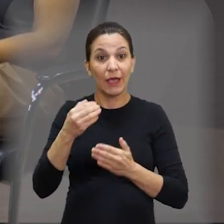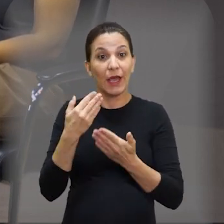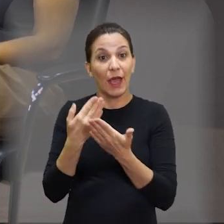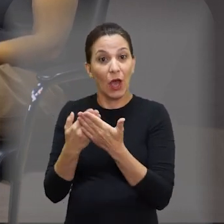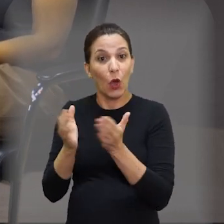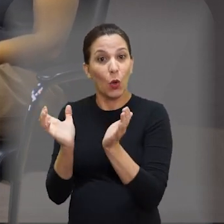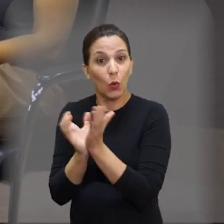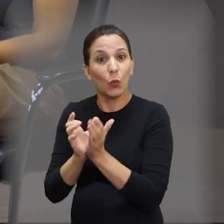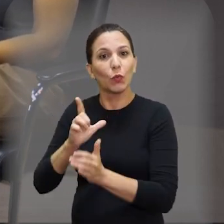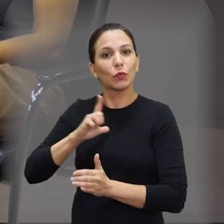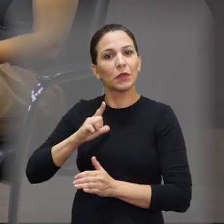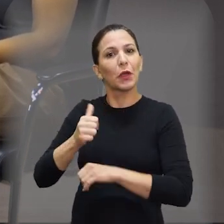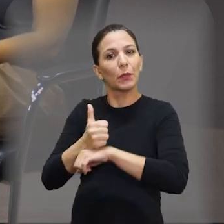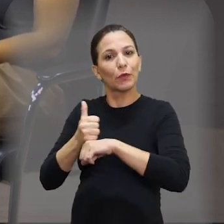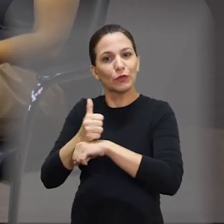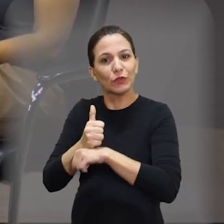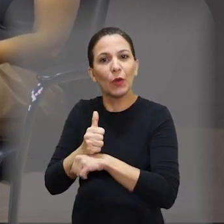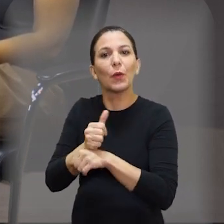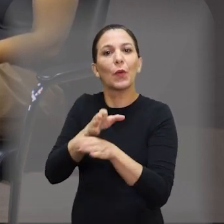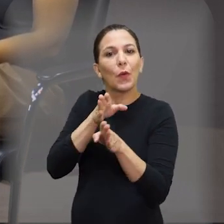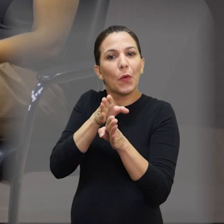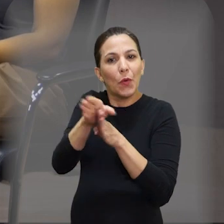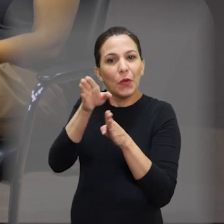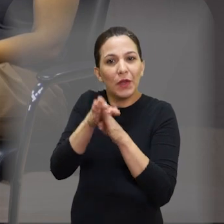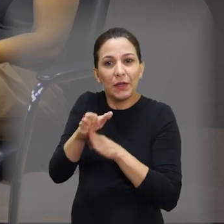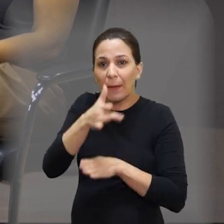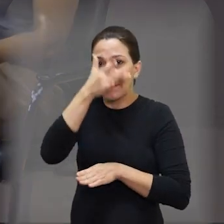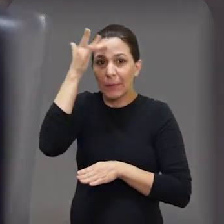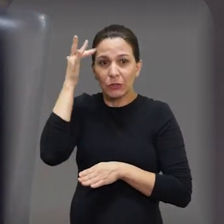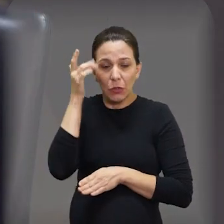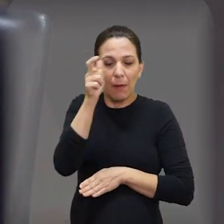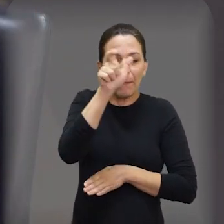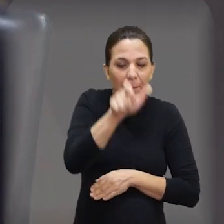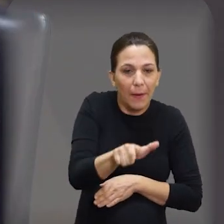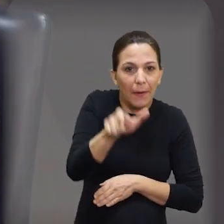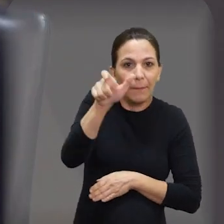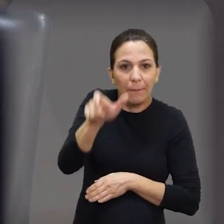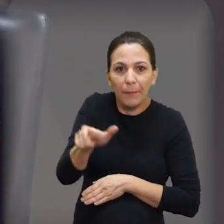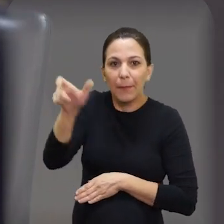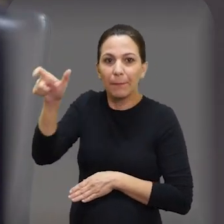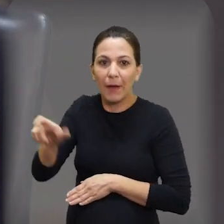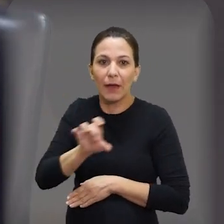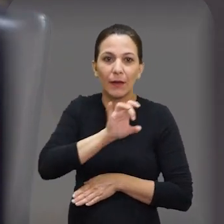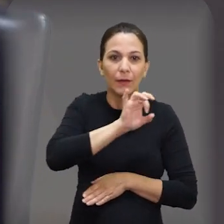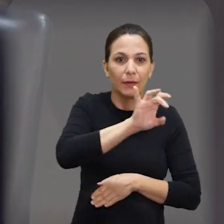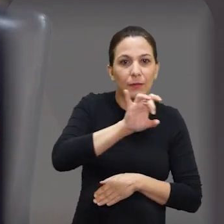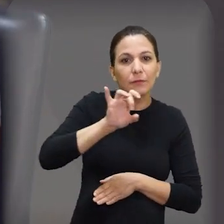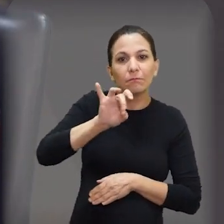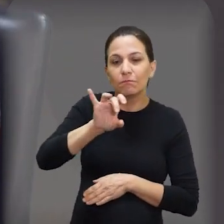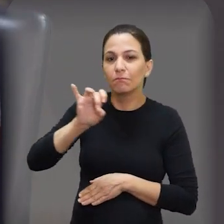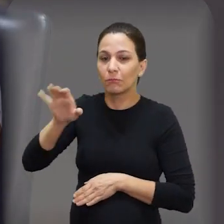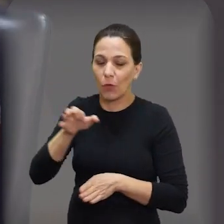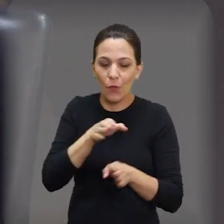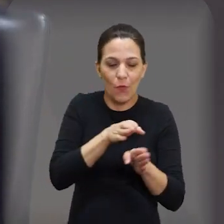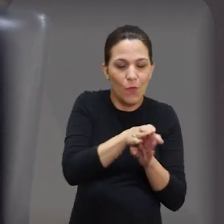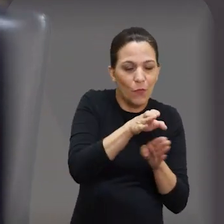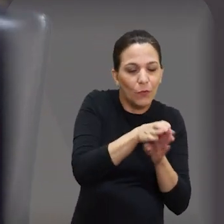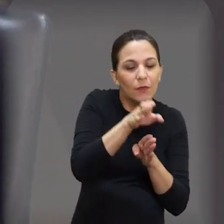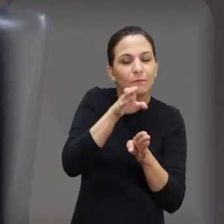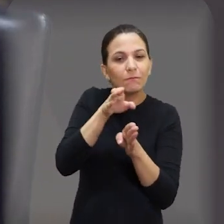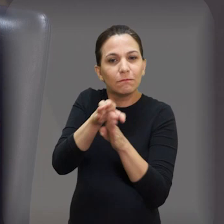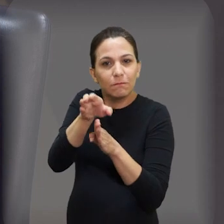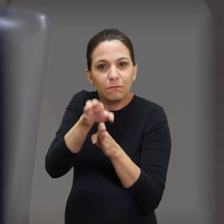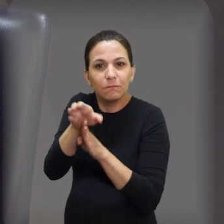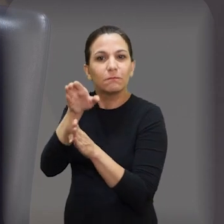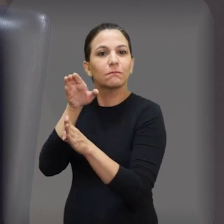uma correção específica, mesmo que a aula seja dada em grupo, o retorno do profissional, do terapeuta que está fazendo